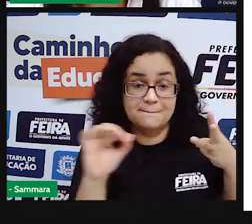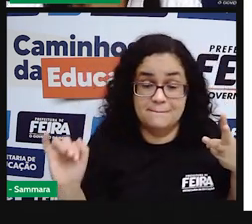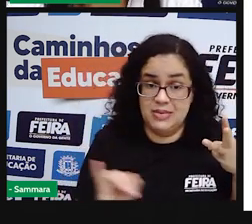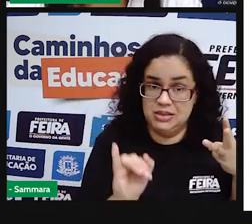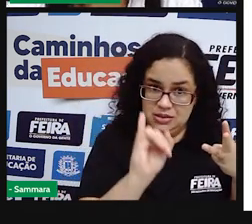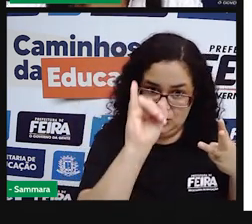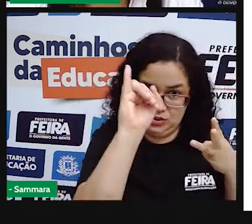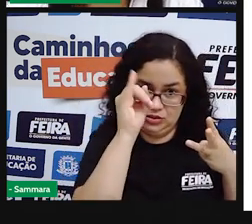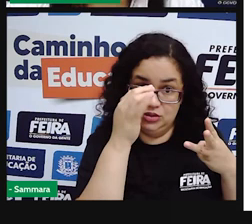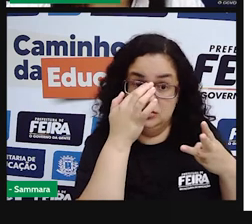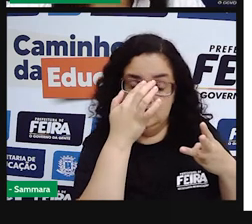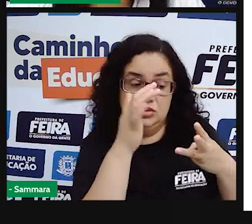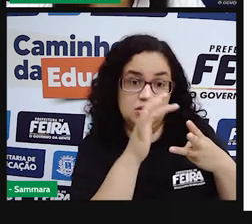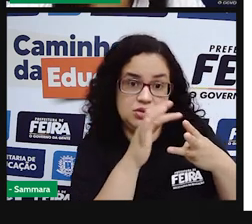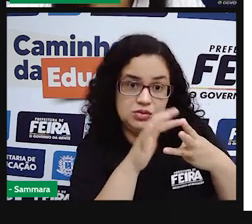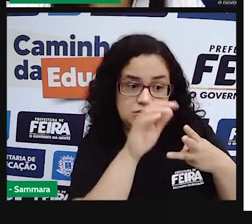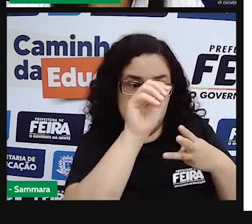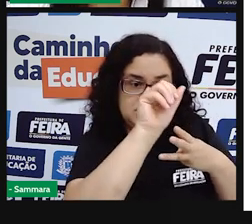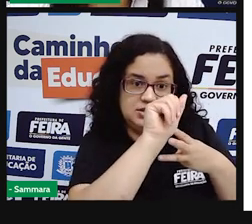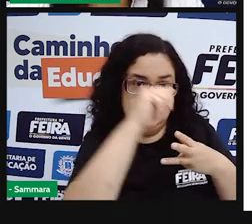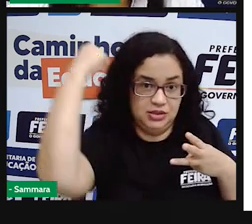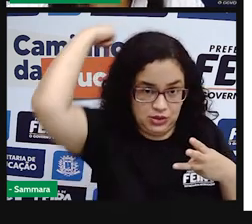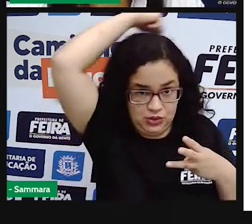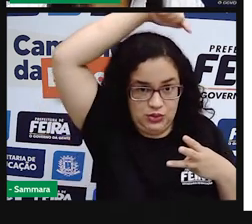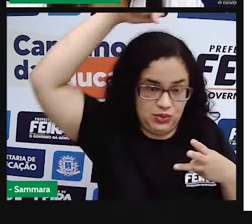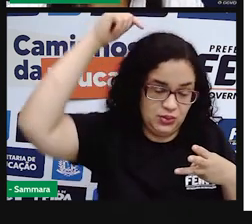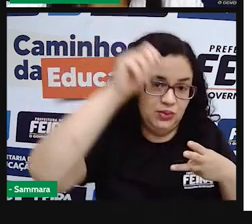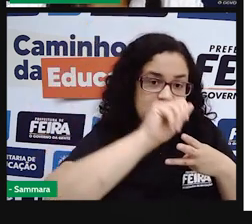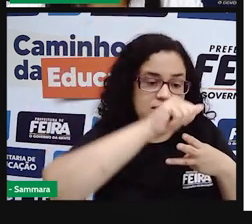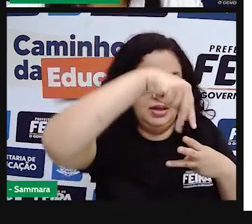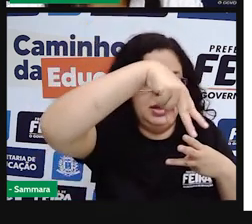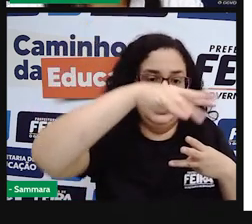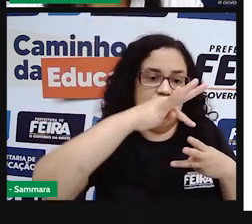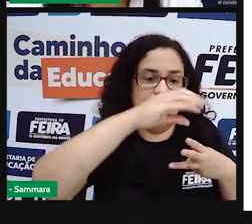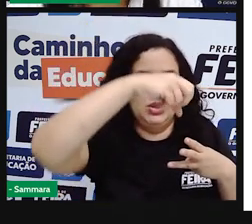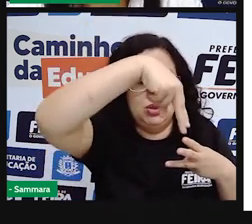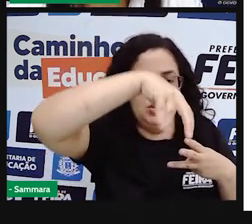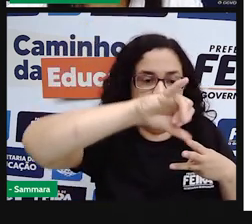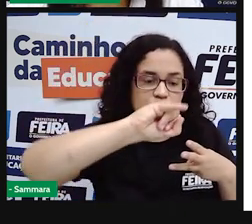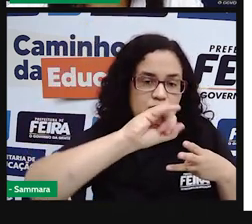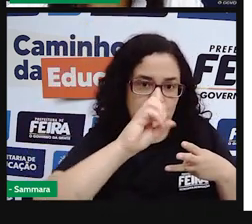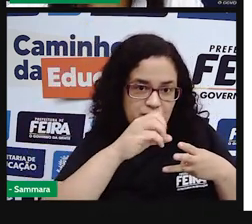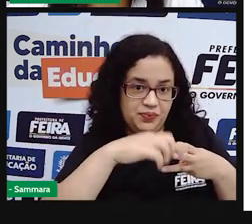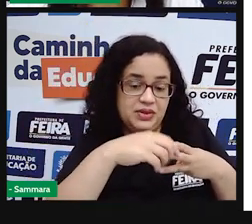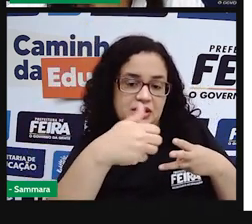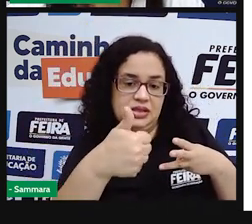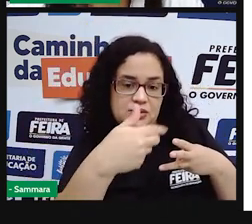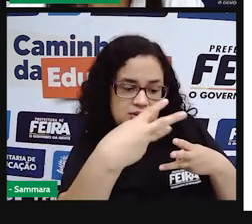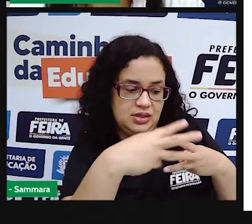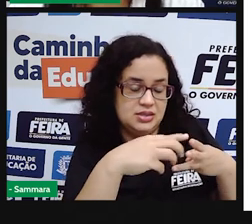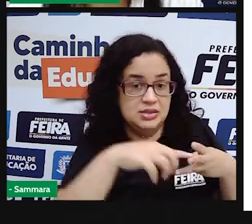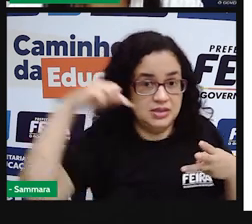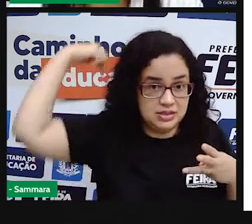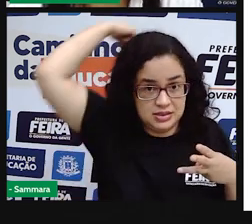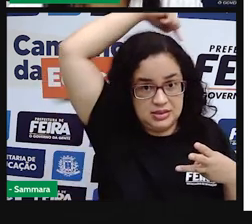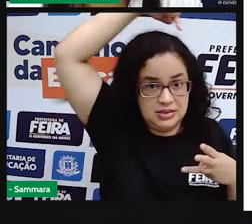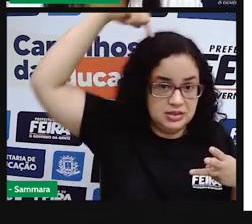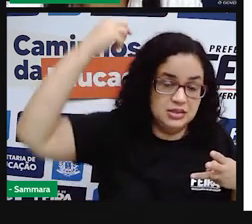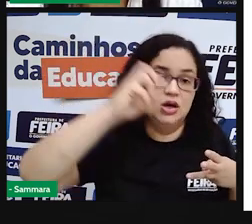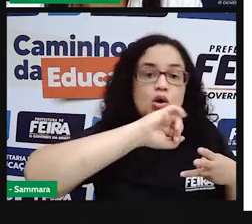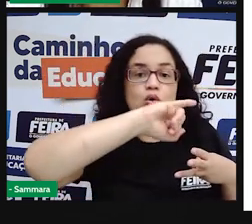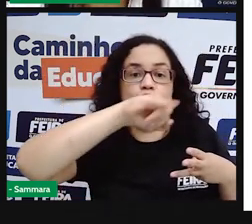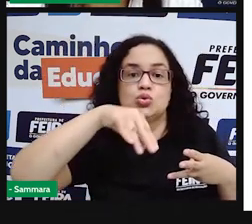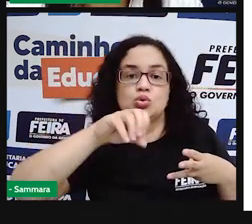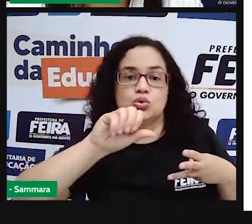importantes: Santo Antônio, no dia 13, São João, no dia 24, e São Pedro, no